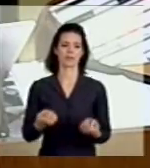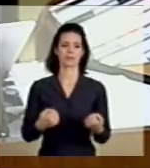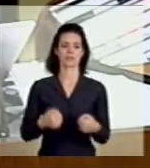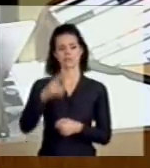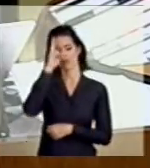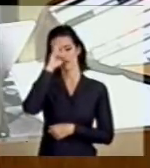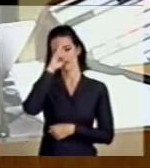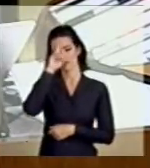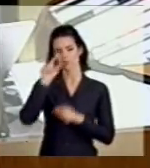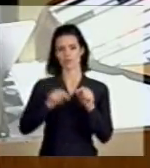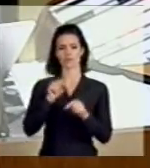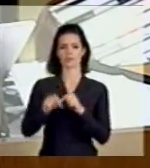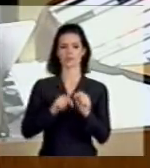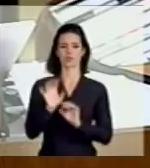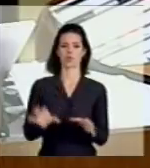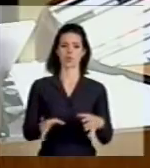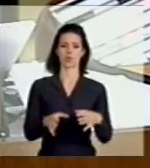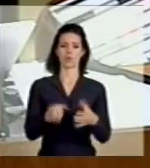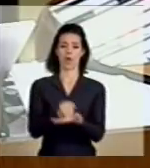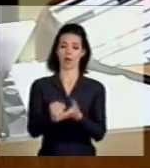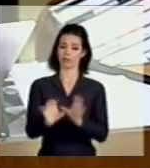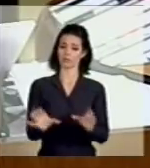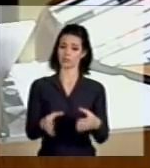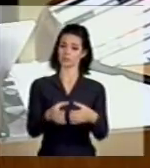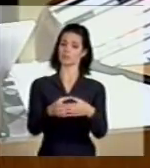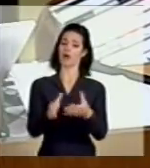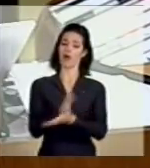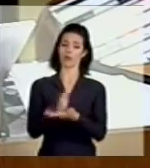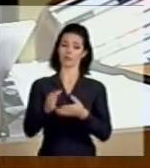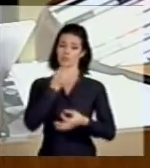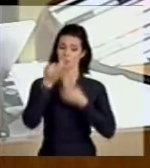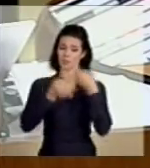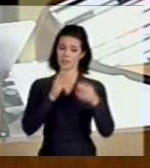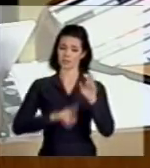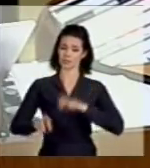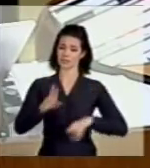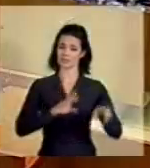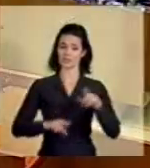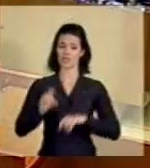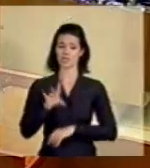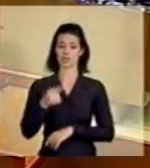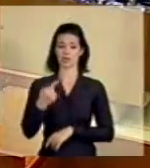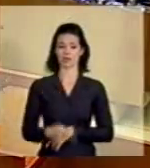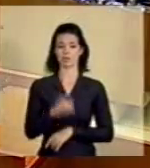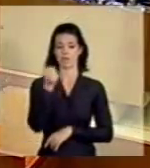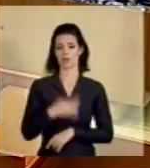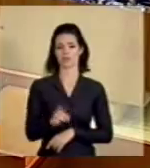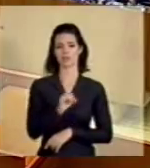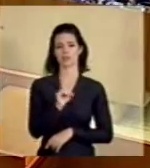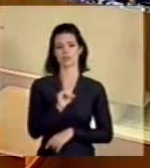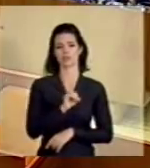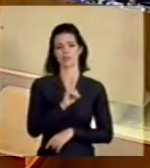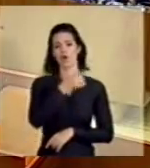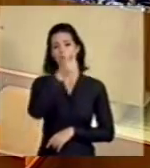acordos em ações coletivas são tipicamente controvertidos, e não apenas no Brasil. Na paradigmática